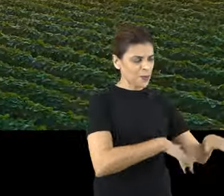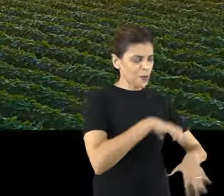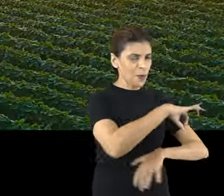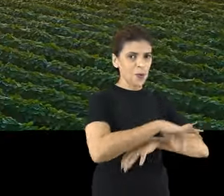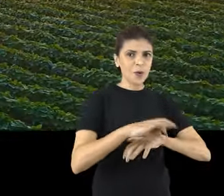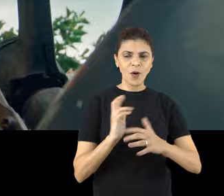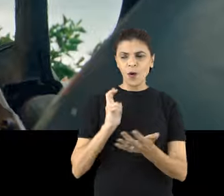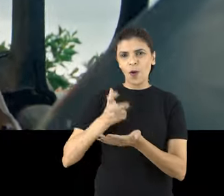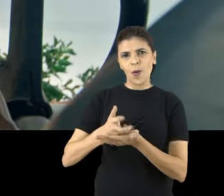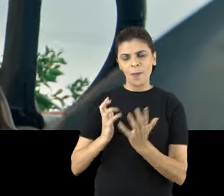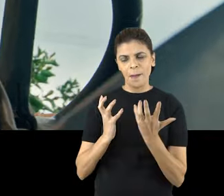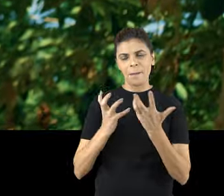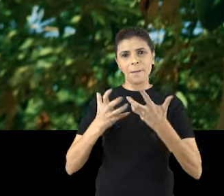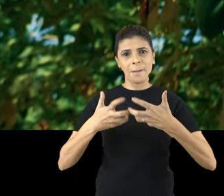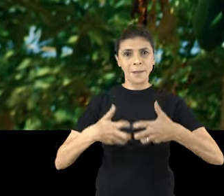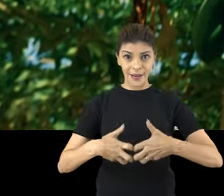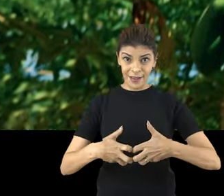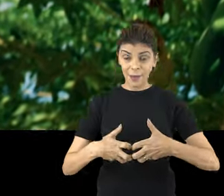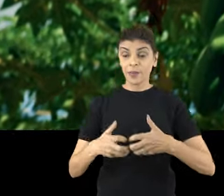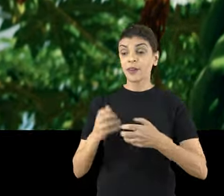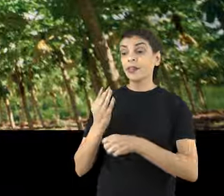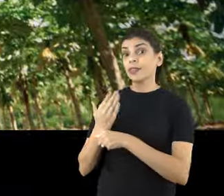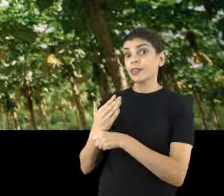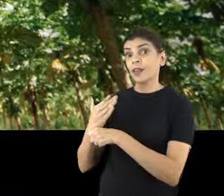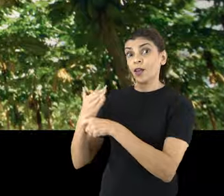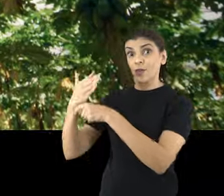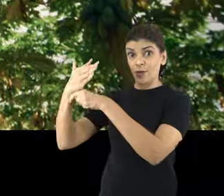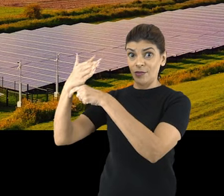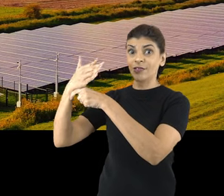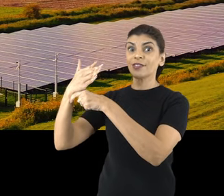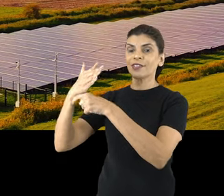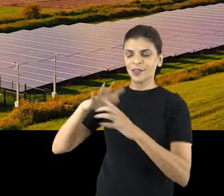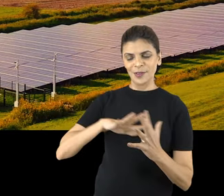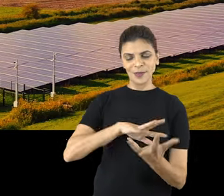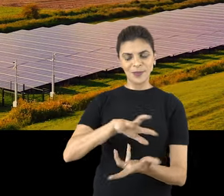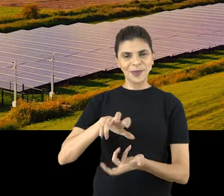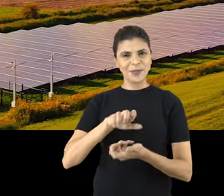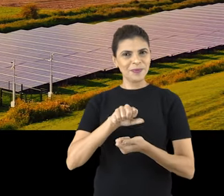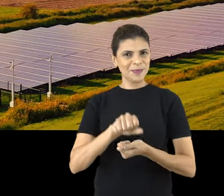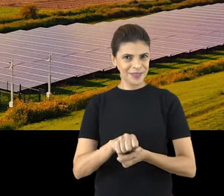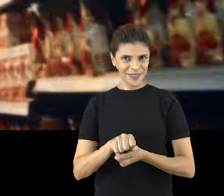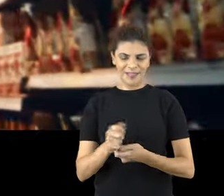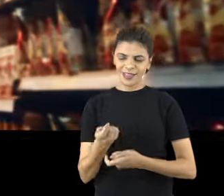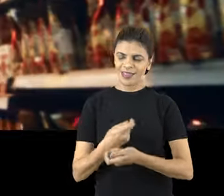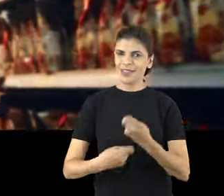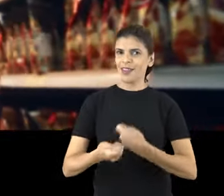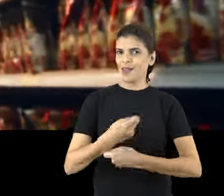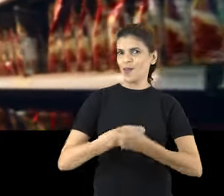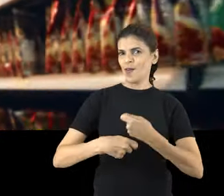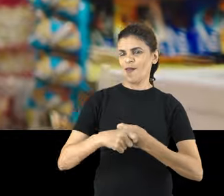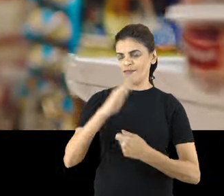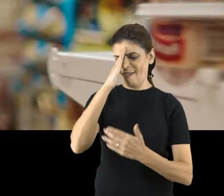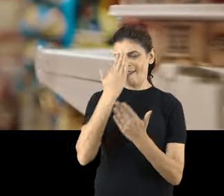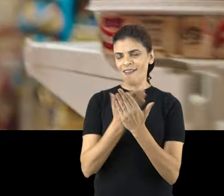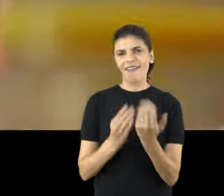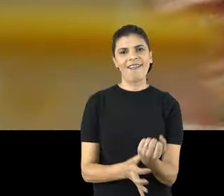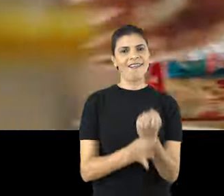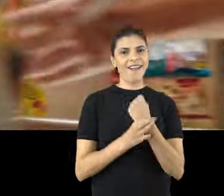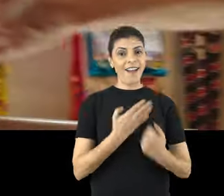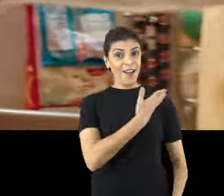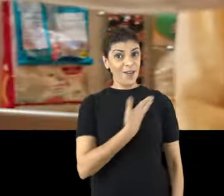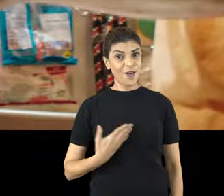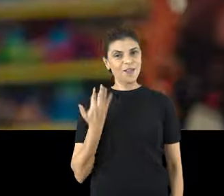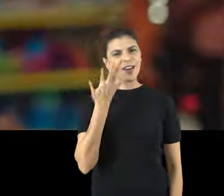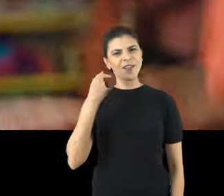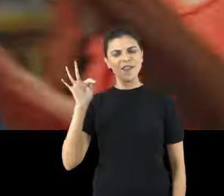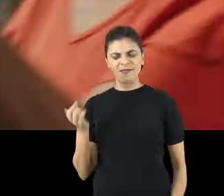rural investir em máquinas, tecnologia, inovação e na sustentabilidade de seu negócio, com a segurança